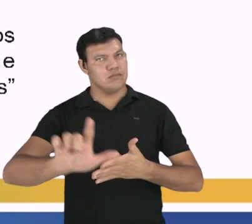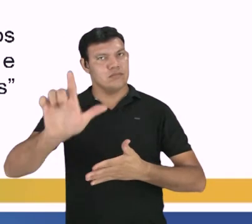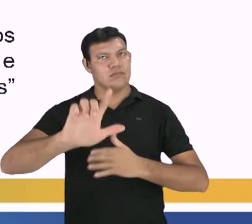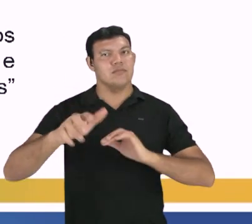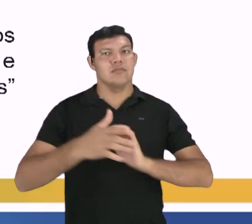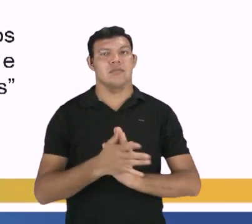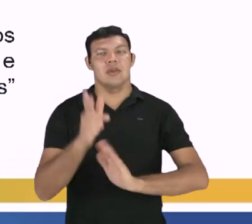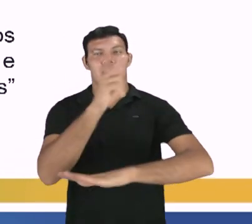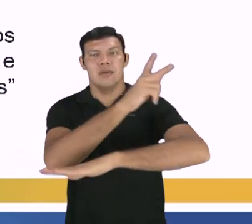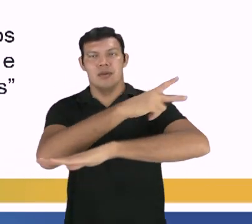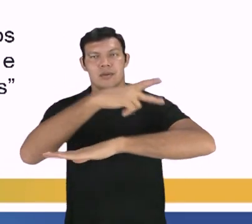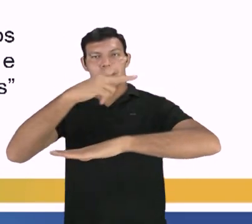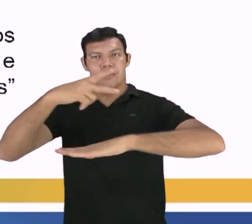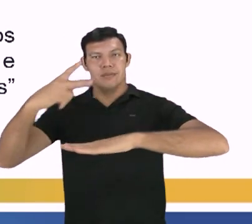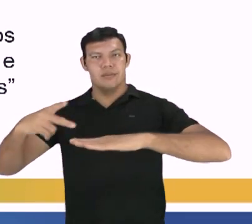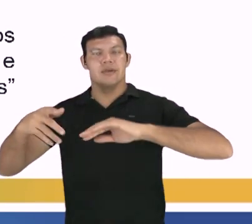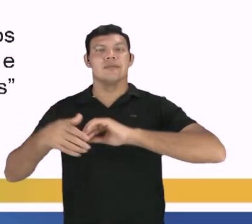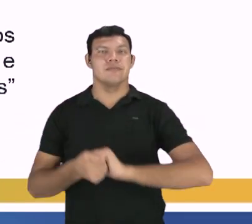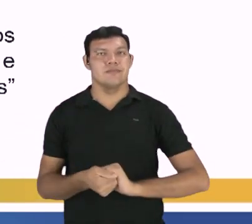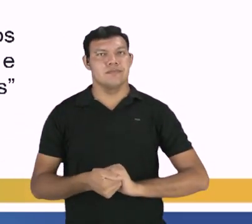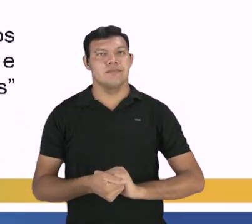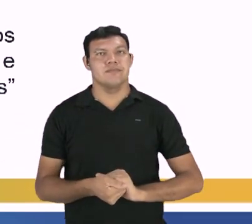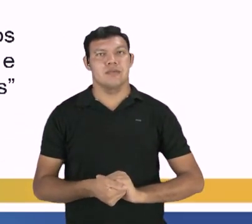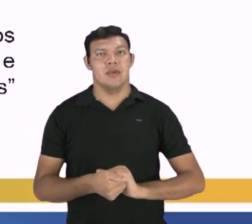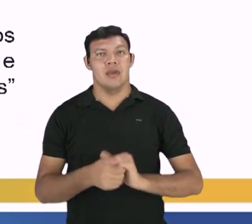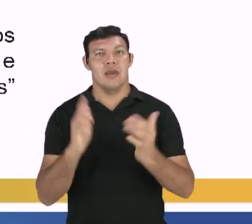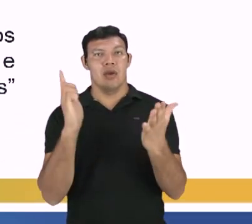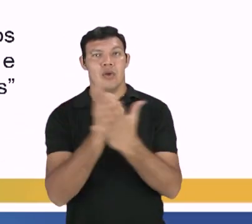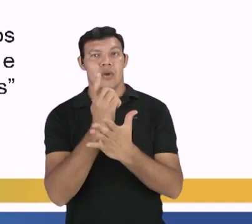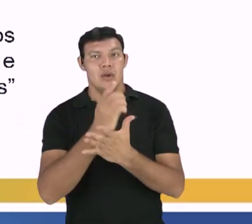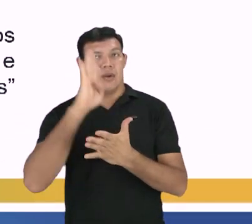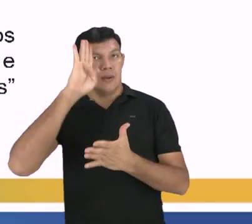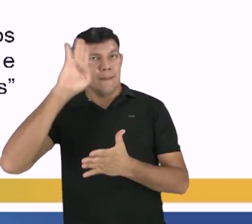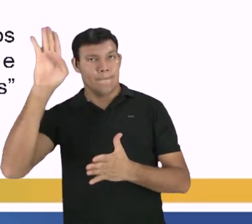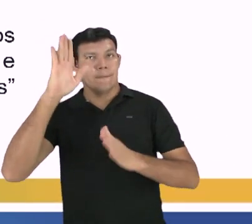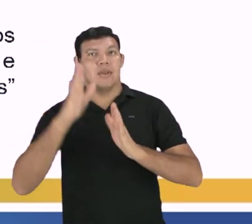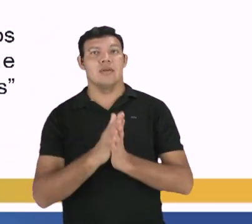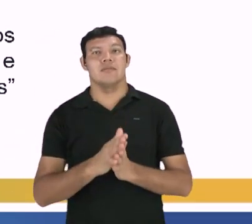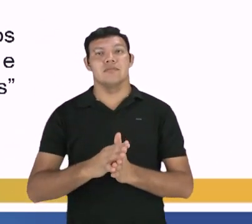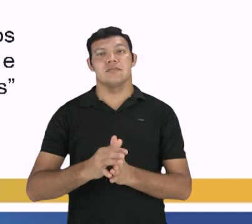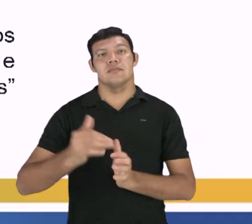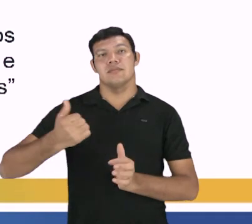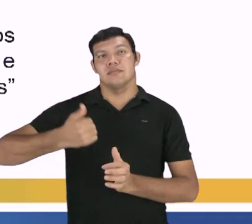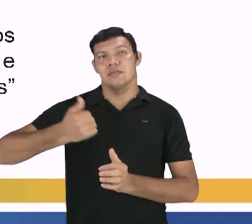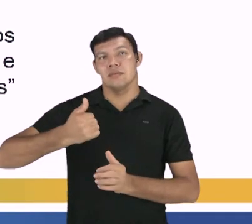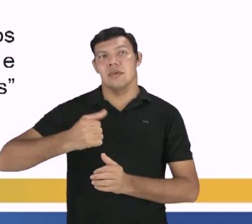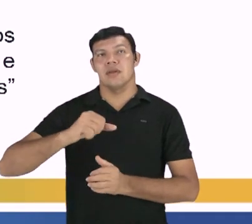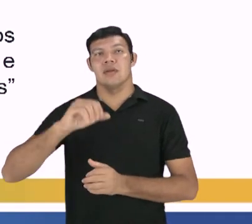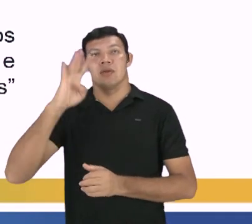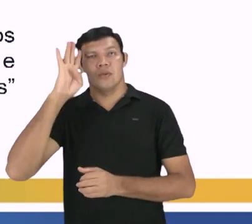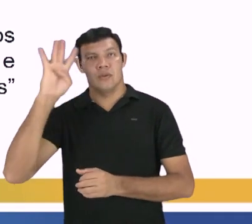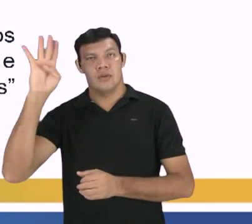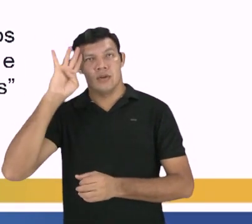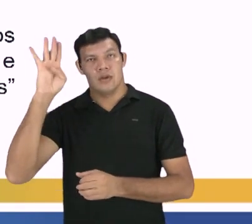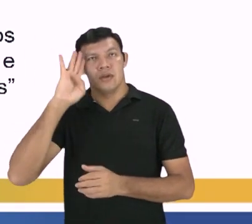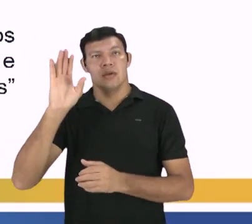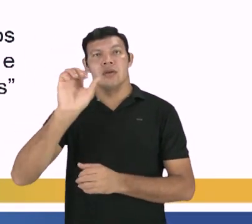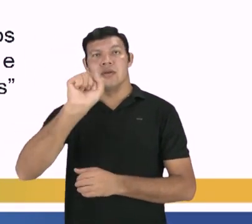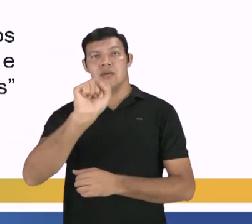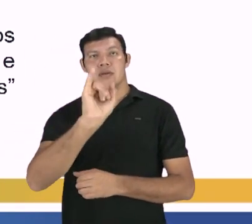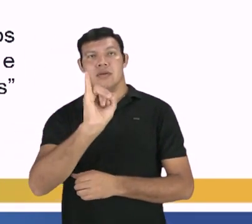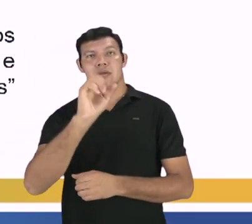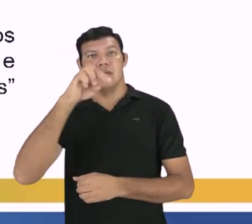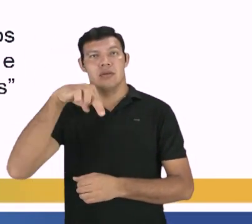né, do parnasianismo. Tá? As obras de destaque foram Primeiros Sonhos, Sinfonias, Versos e